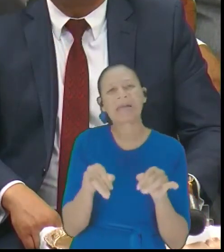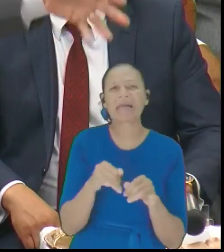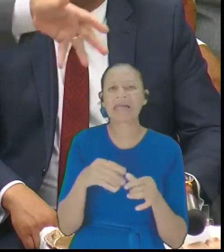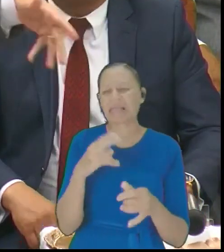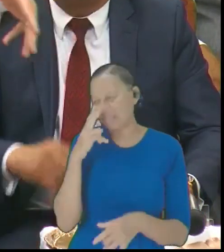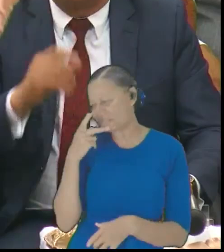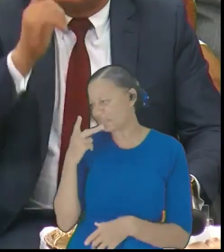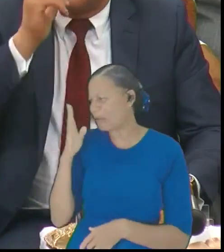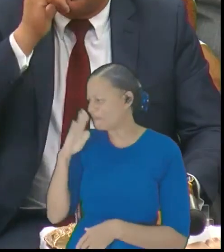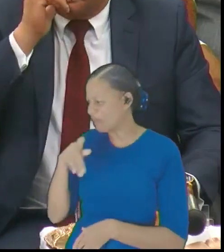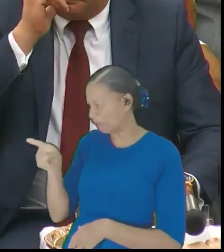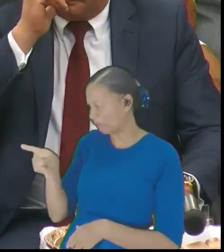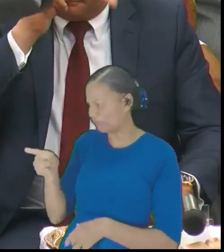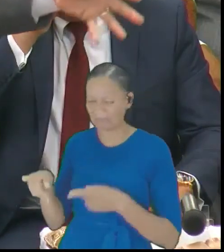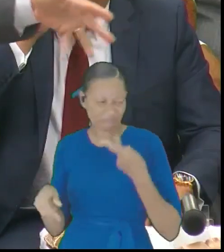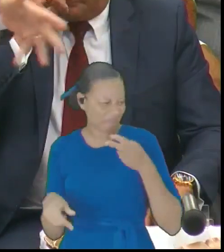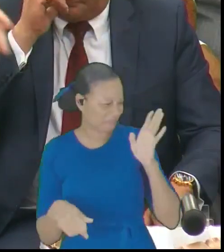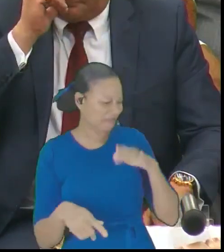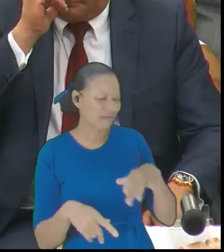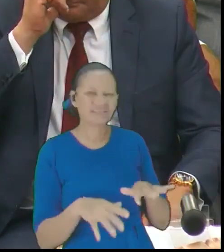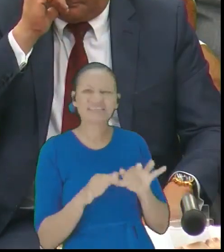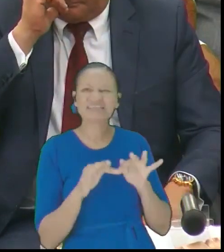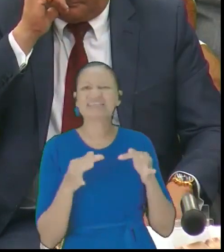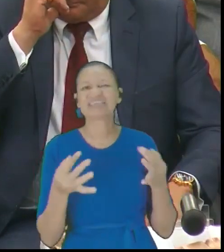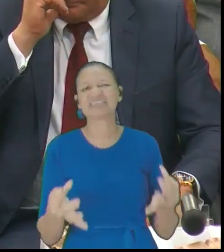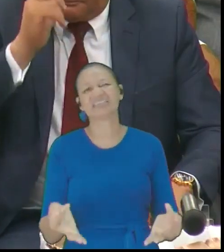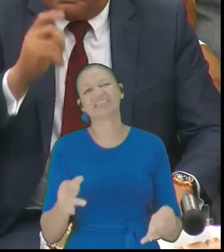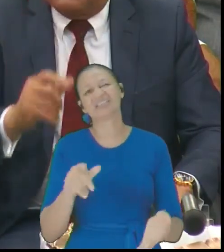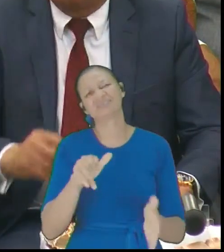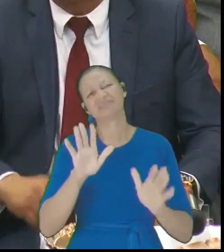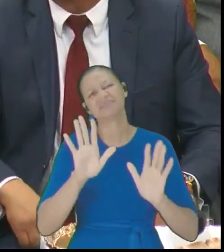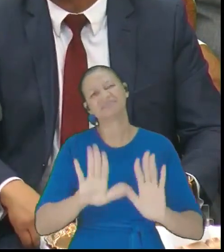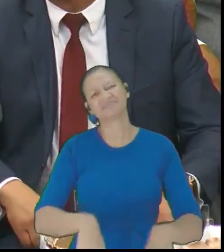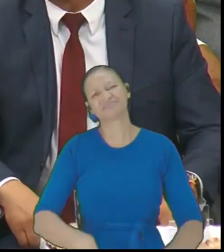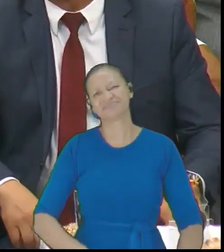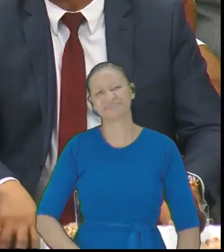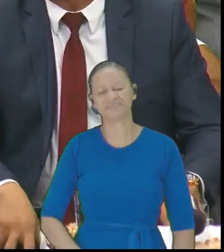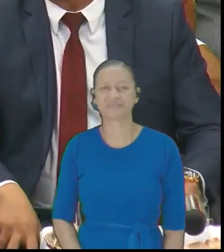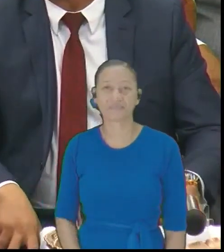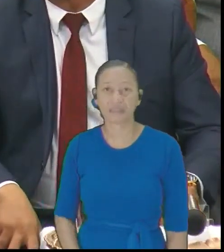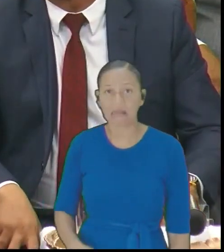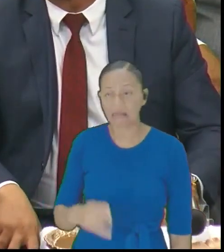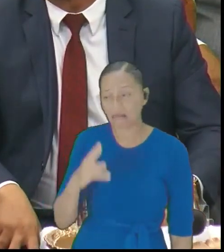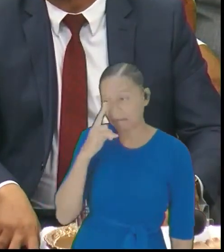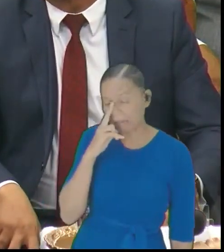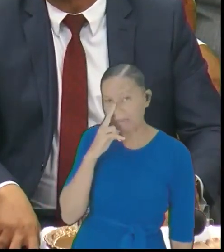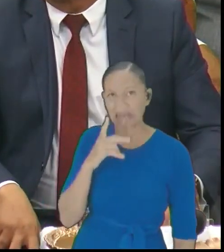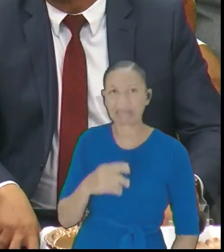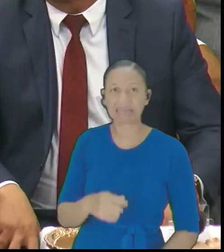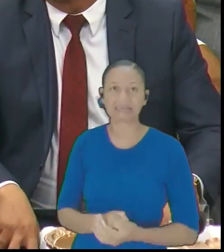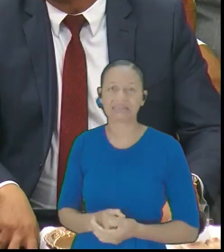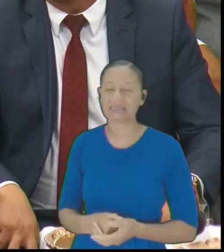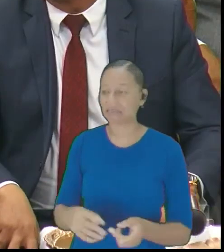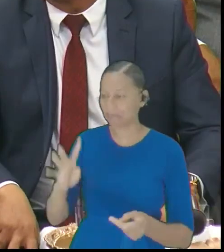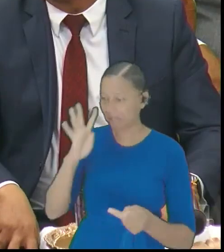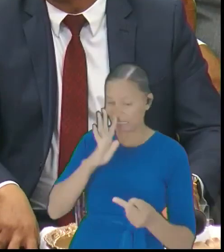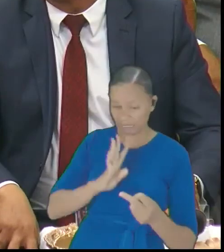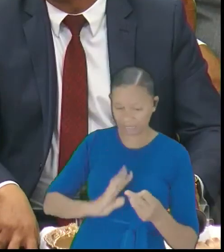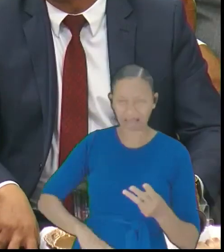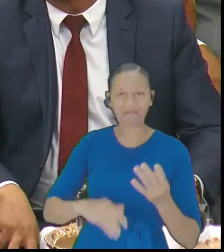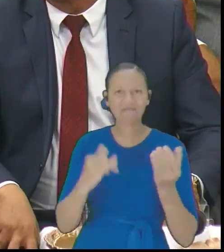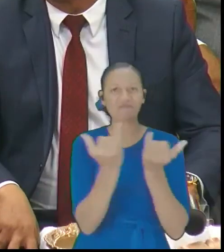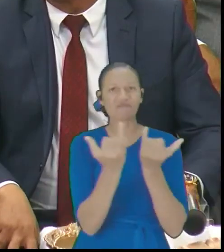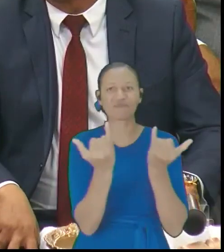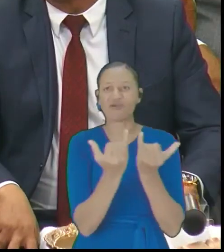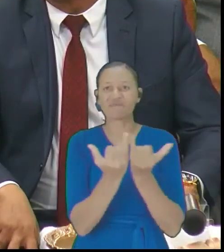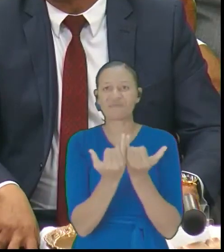que falam mal do outro. Isso é coisinha pequena, irmão. Crente que não aguentar umas 3 calúnias, 4 fuxicos, não